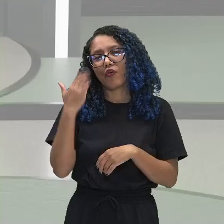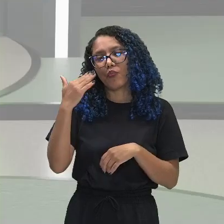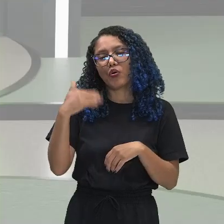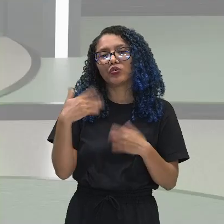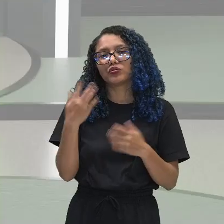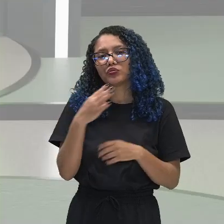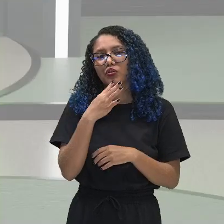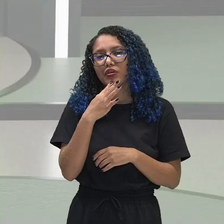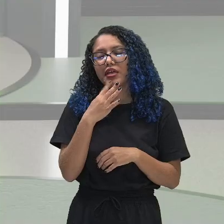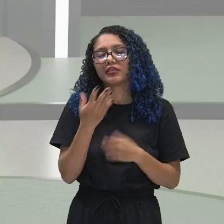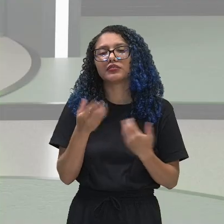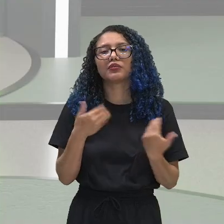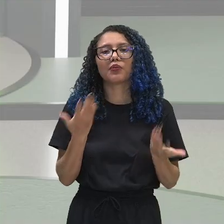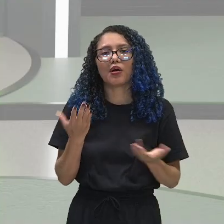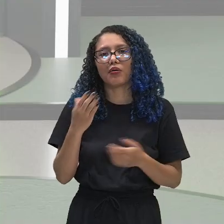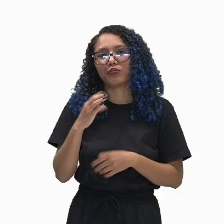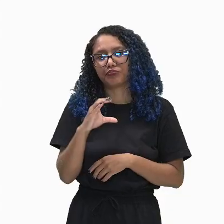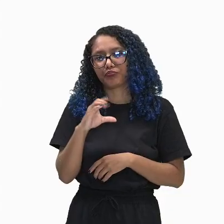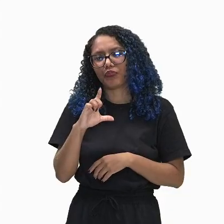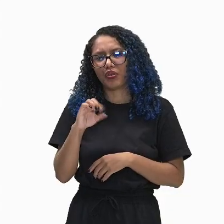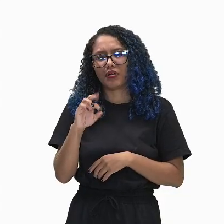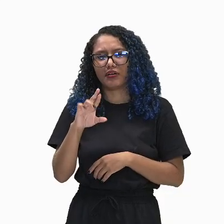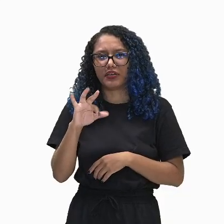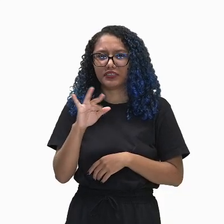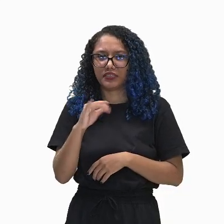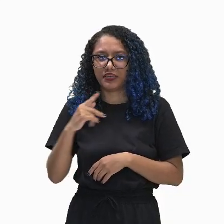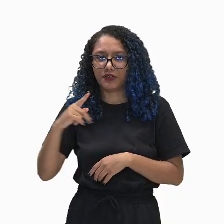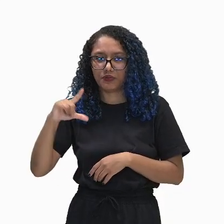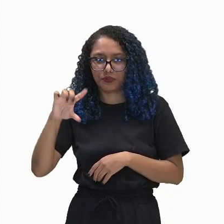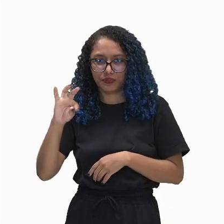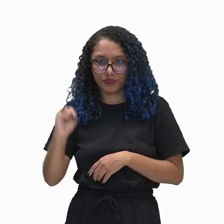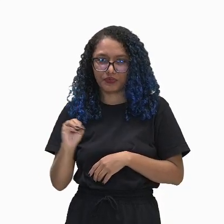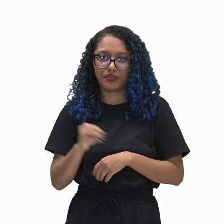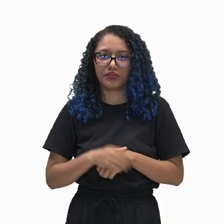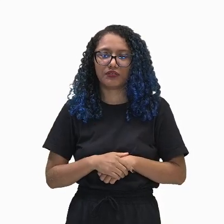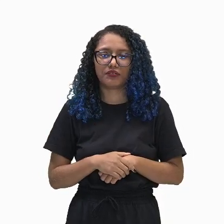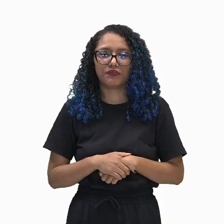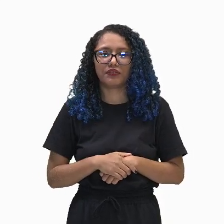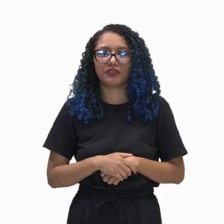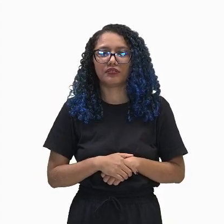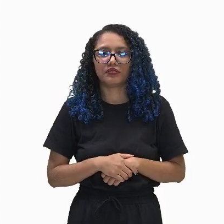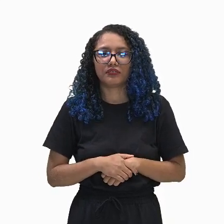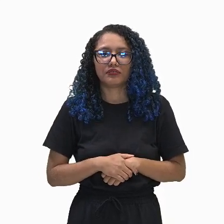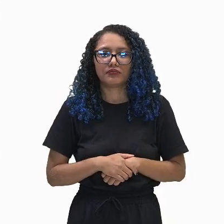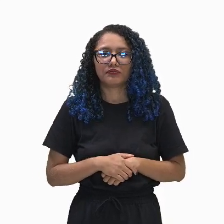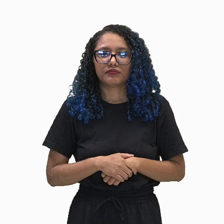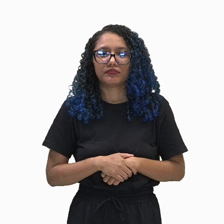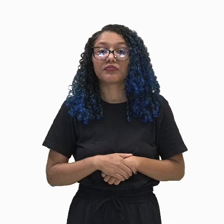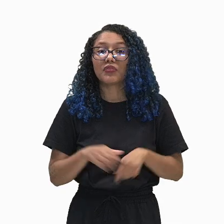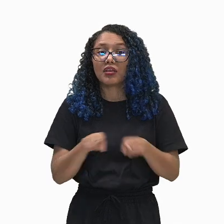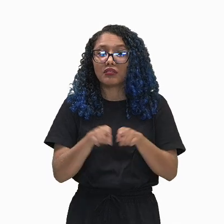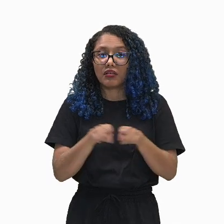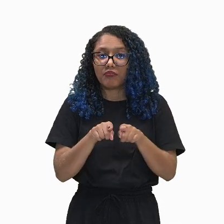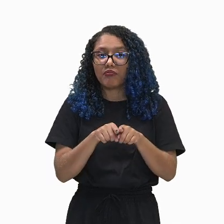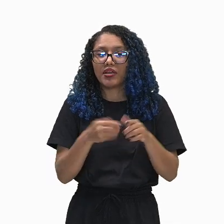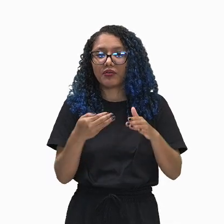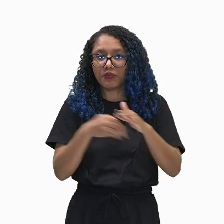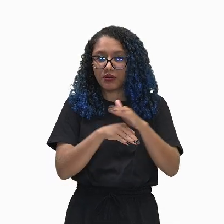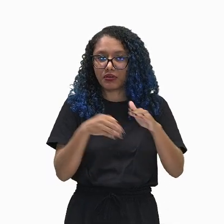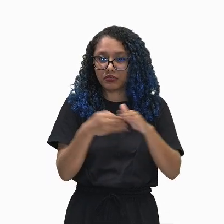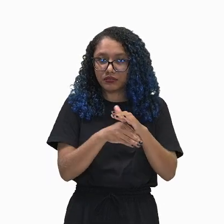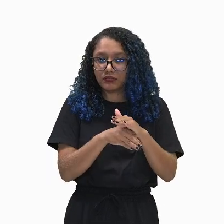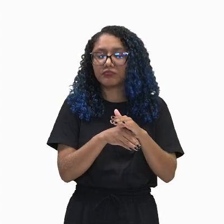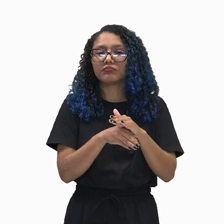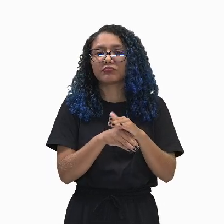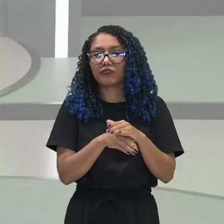o cloroplasto. Dando continuidade, nós temos aí o acúmulo de produtos da fotossíntese no interior